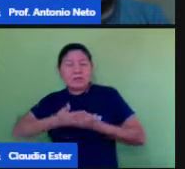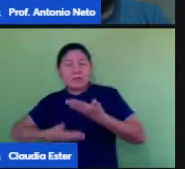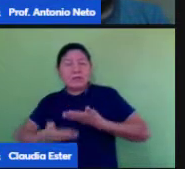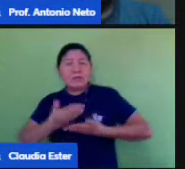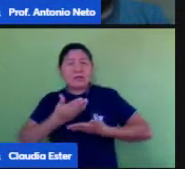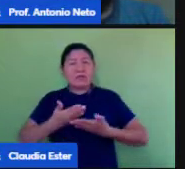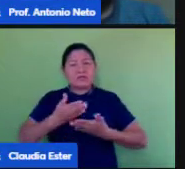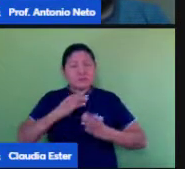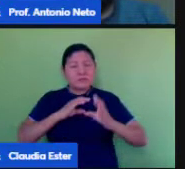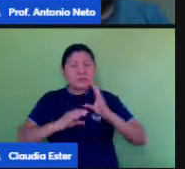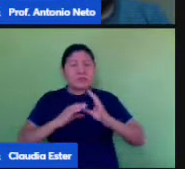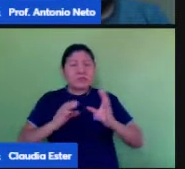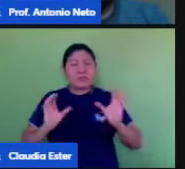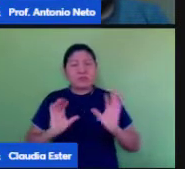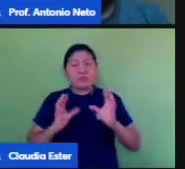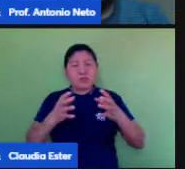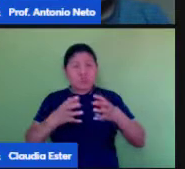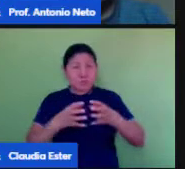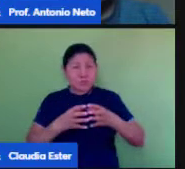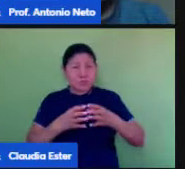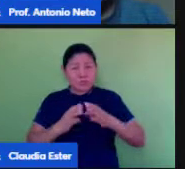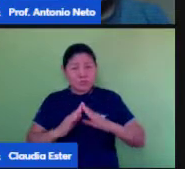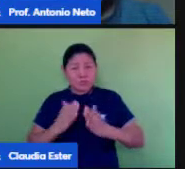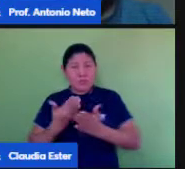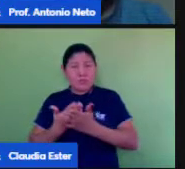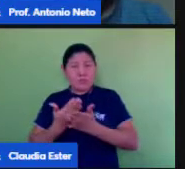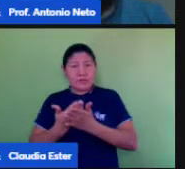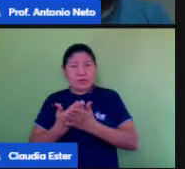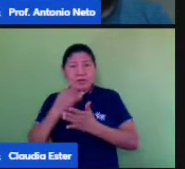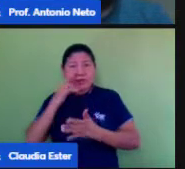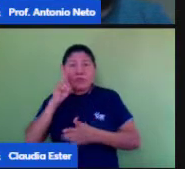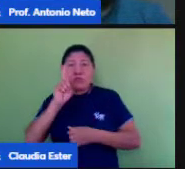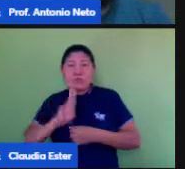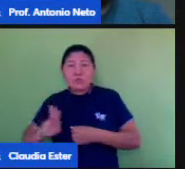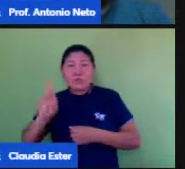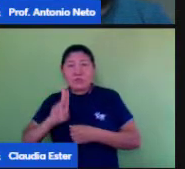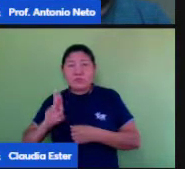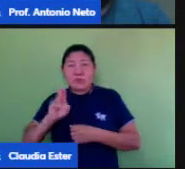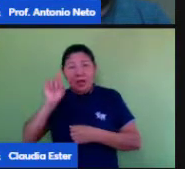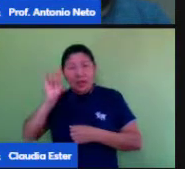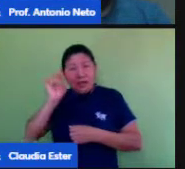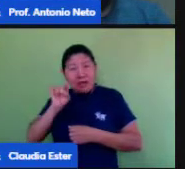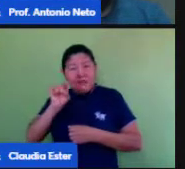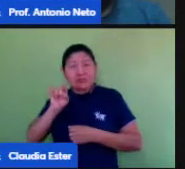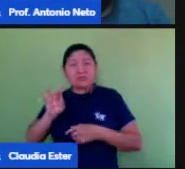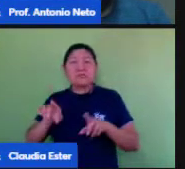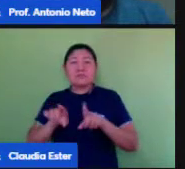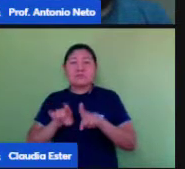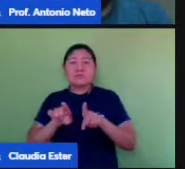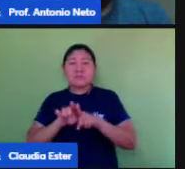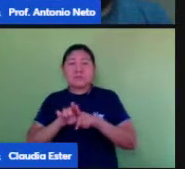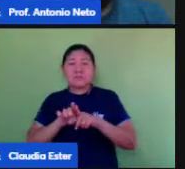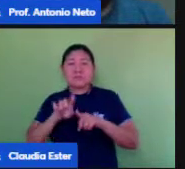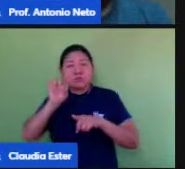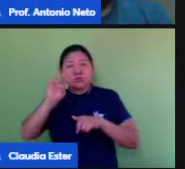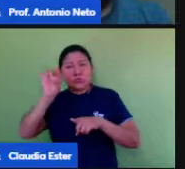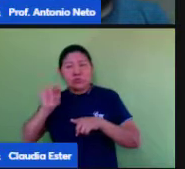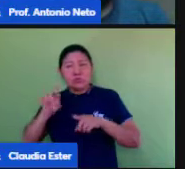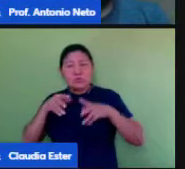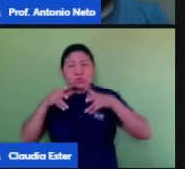experiências em grupos. Usar acento gráfico de forma adequada. Utilizar palavras e suas regras de